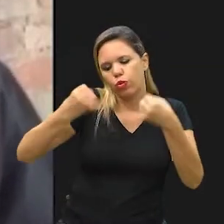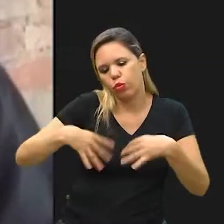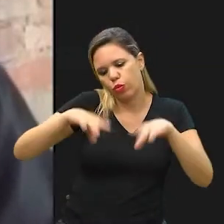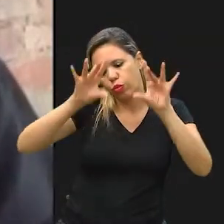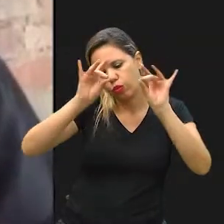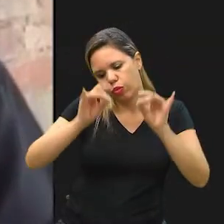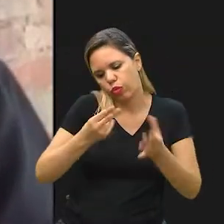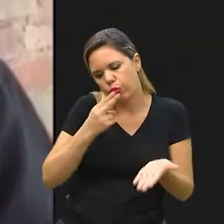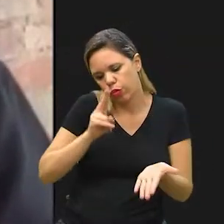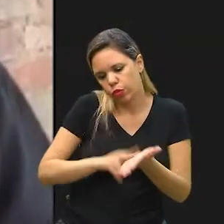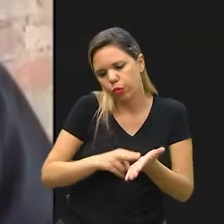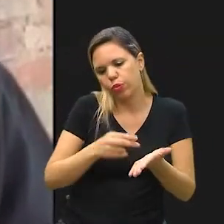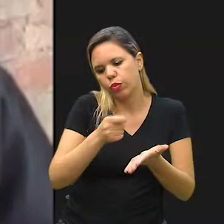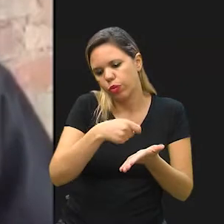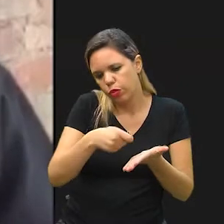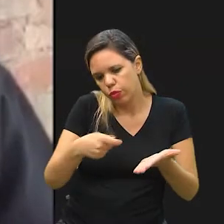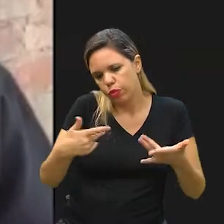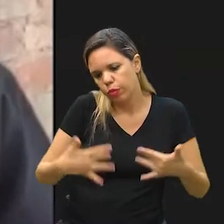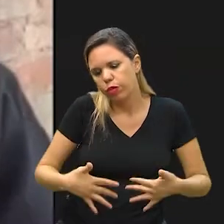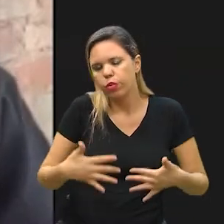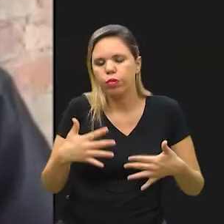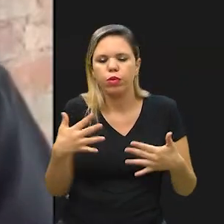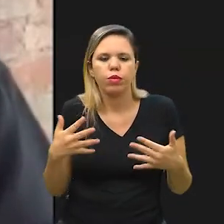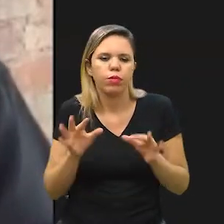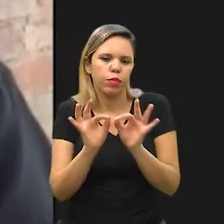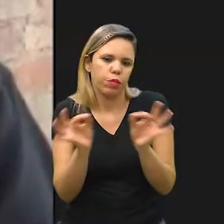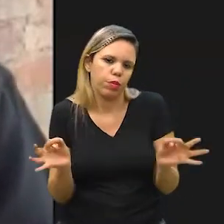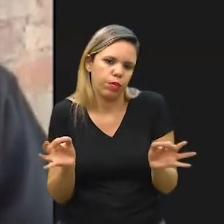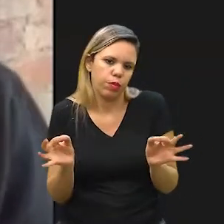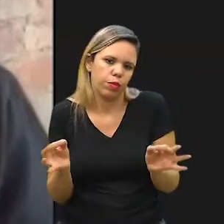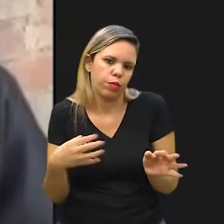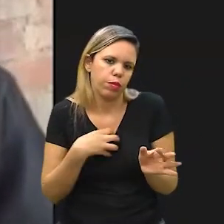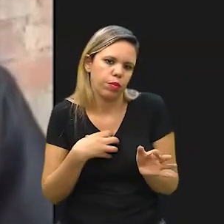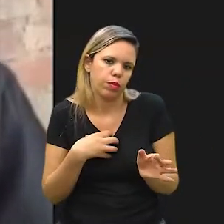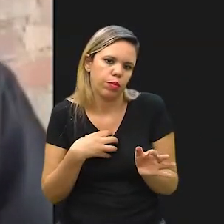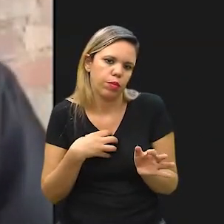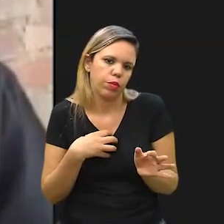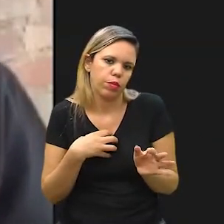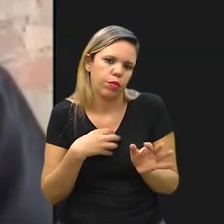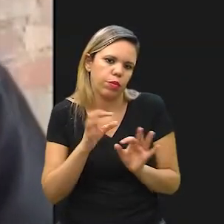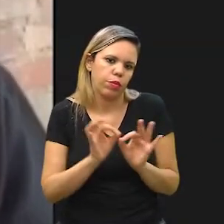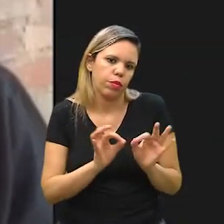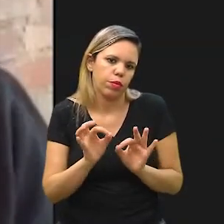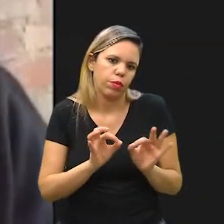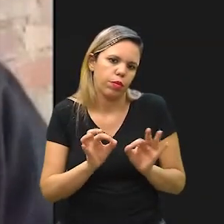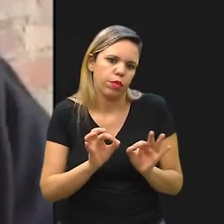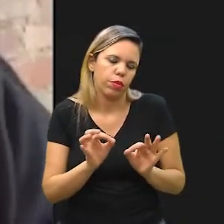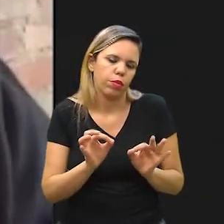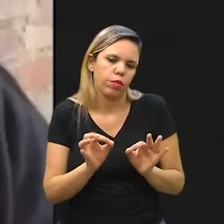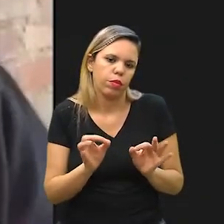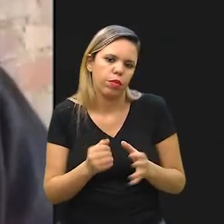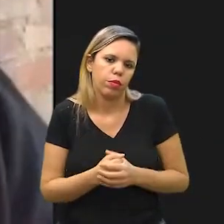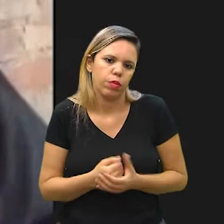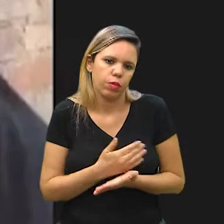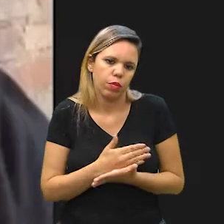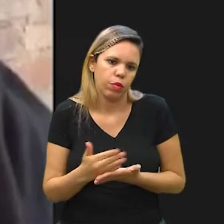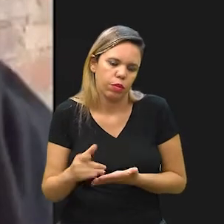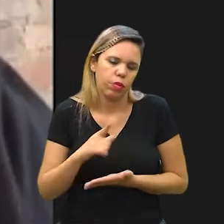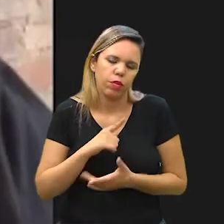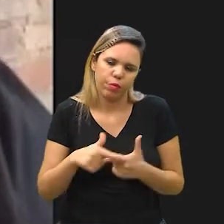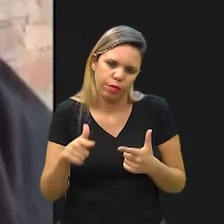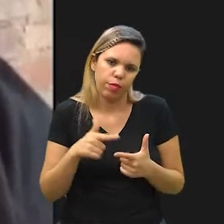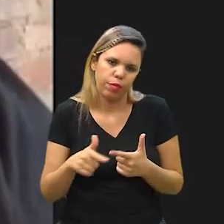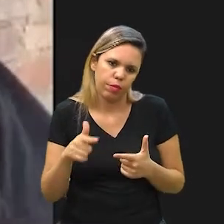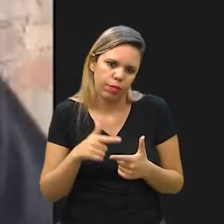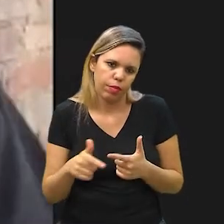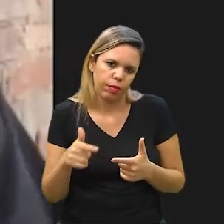com bilhete. Então, assim, a gente põe tudo bem separadinho. No começo a gente teve problema,